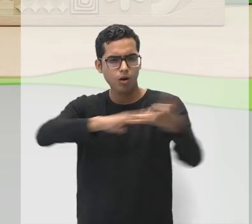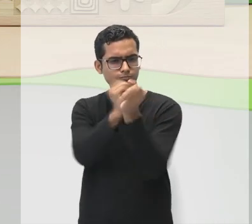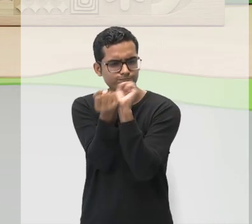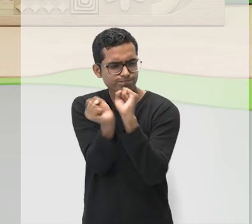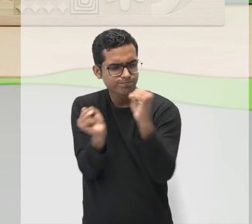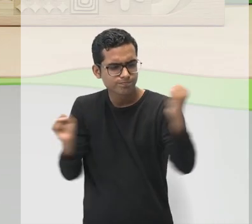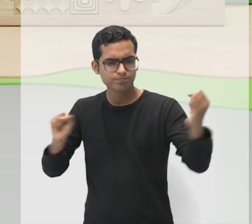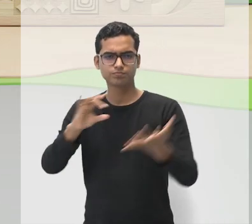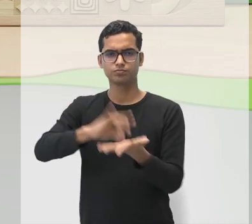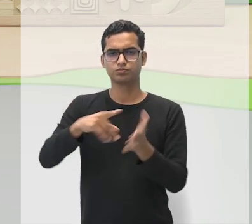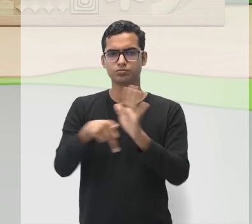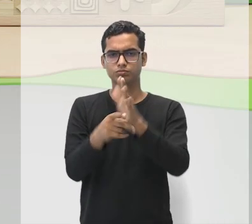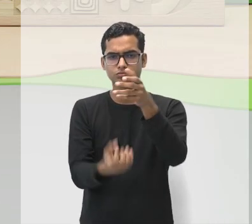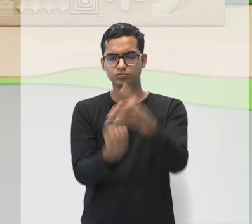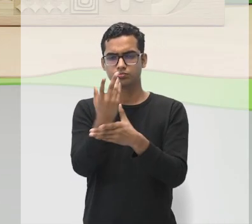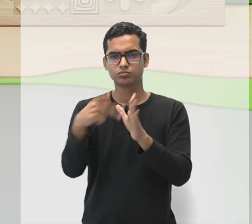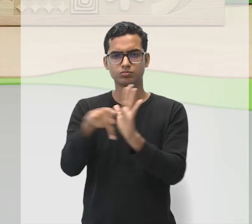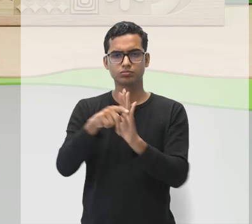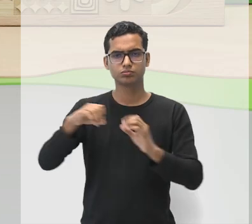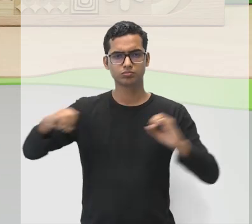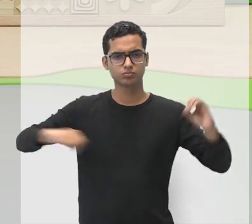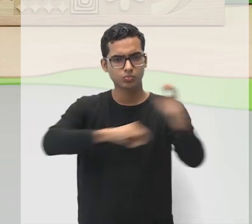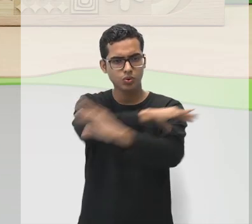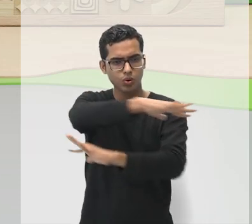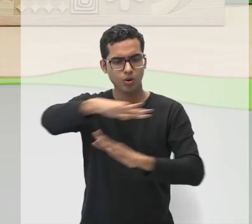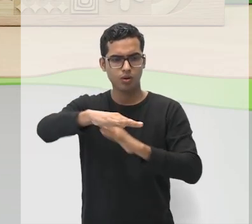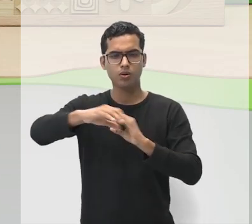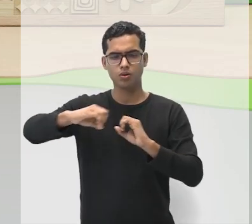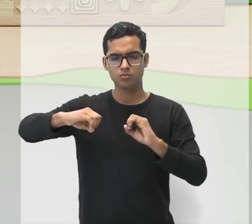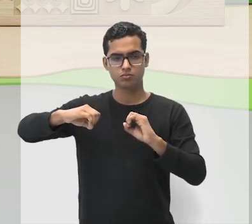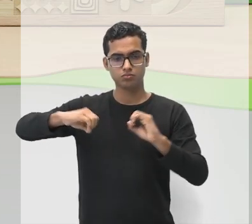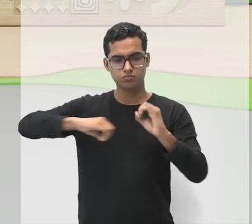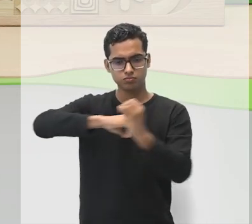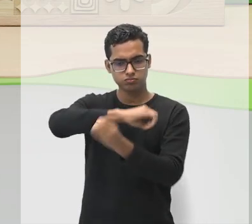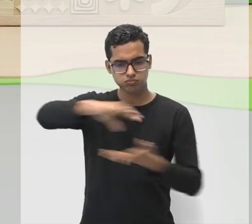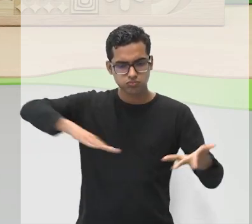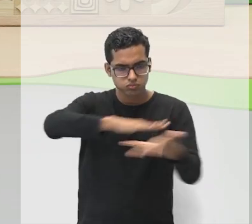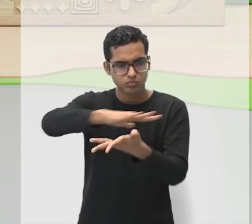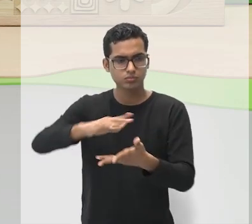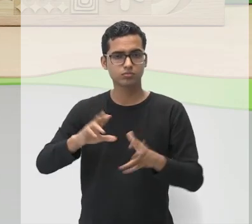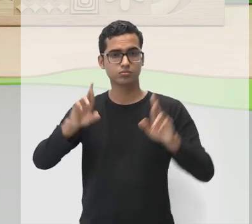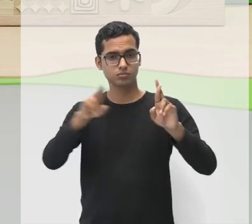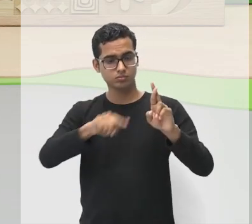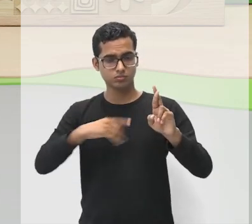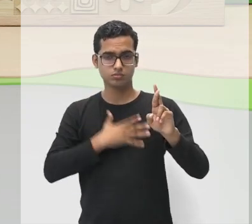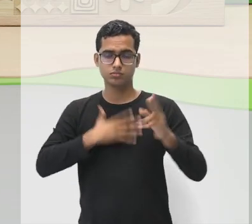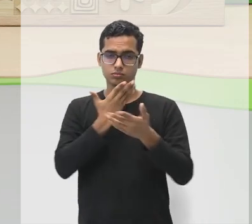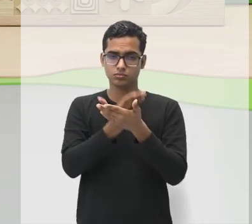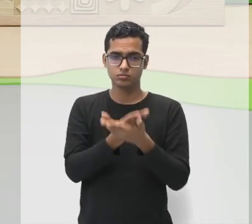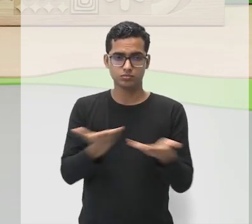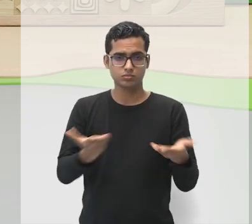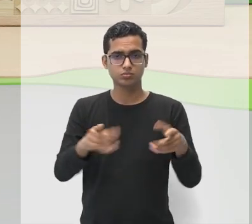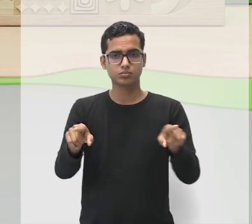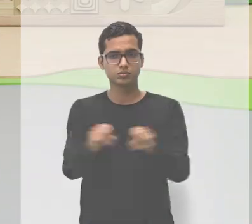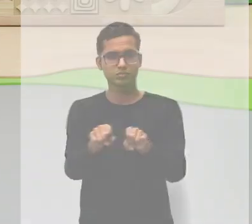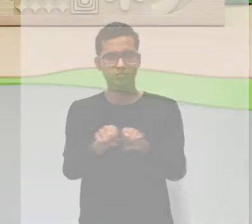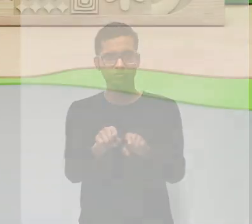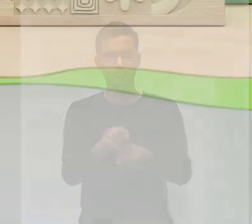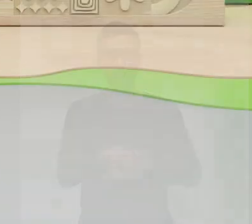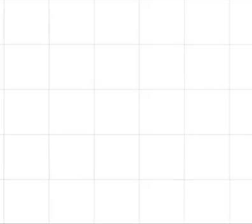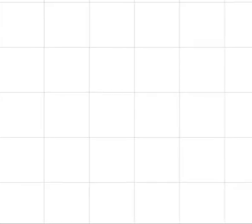que foi a criação de tudo isso. Espero que vocês tenham gostado da nossa aula.